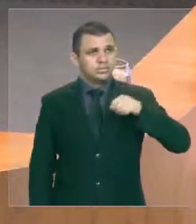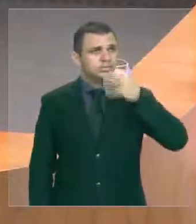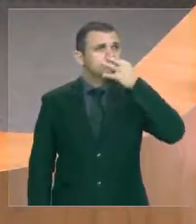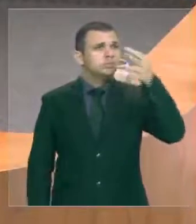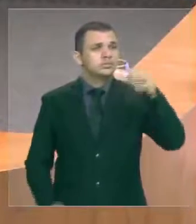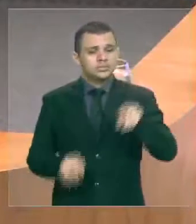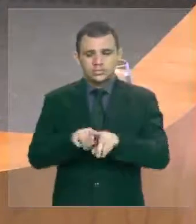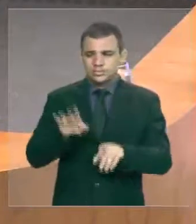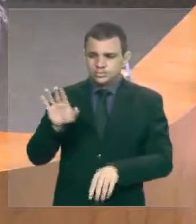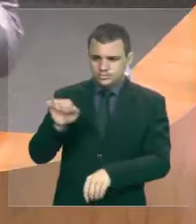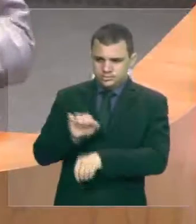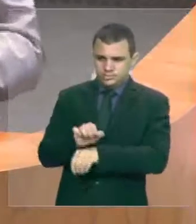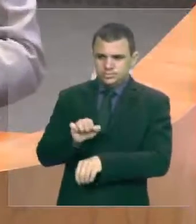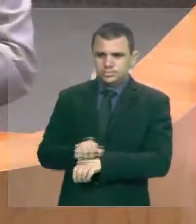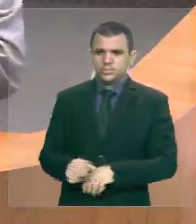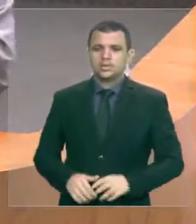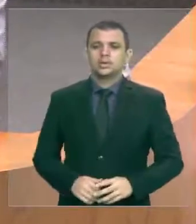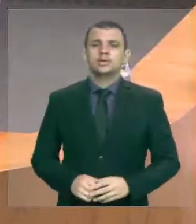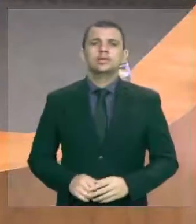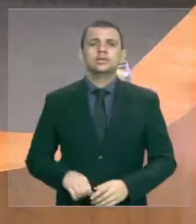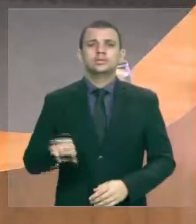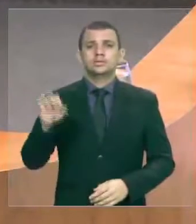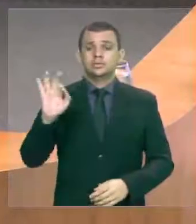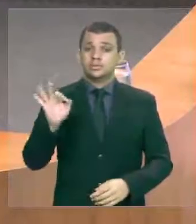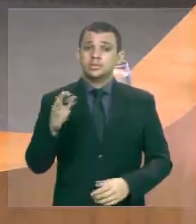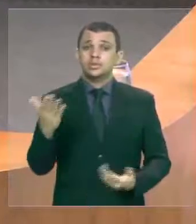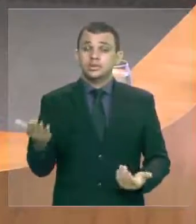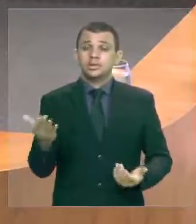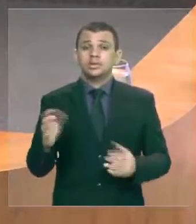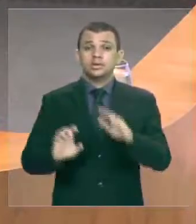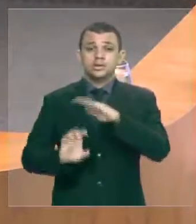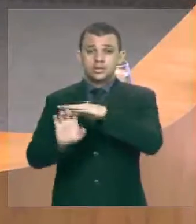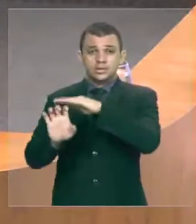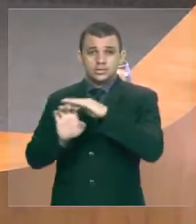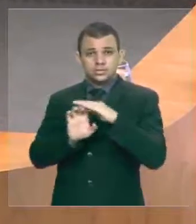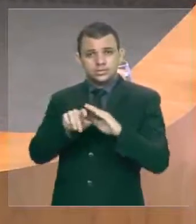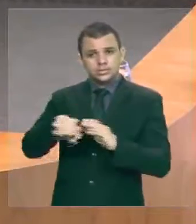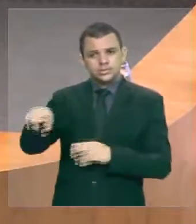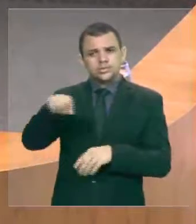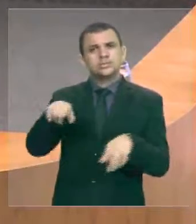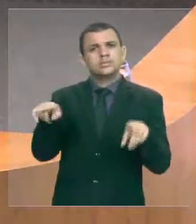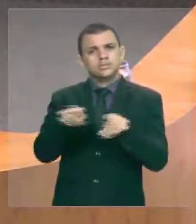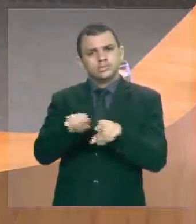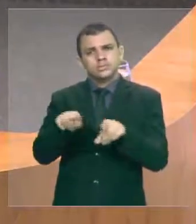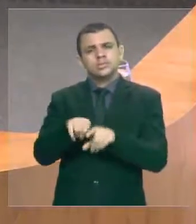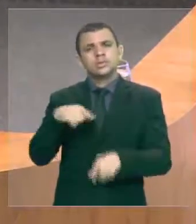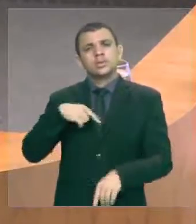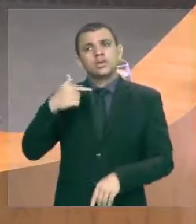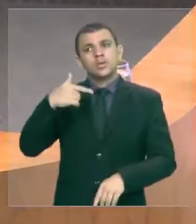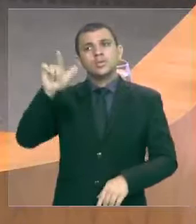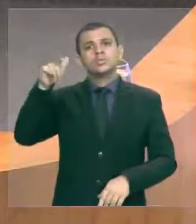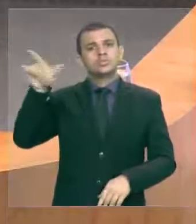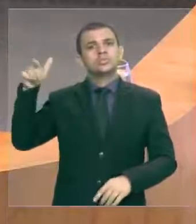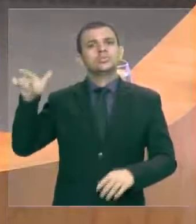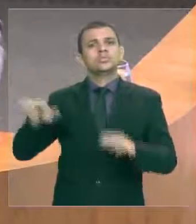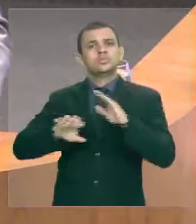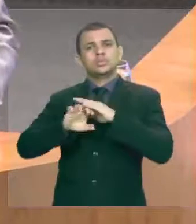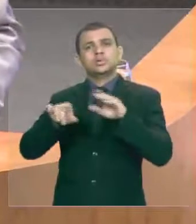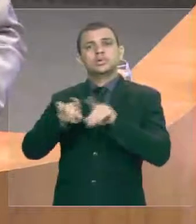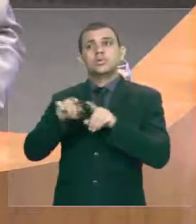Excelência. Essas empresas que também possuem outras empresas em outros